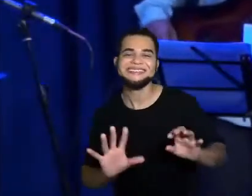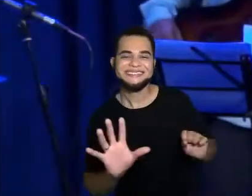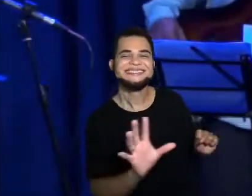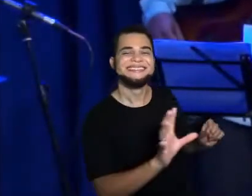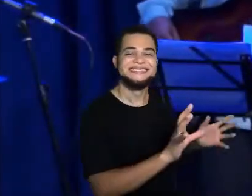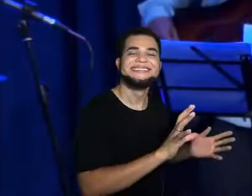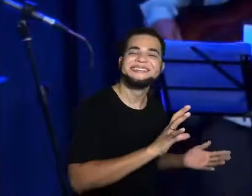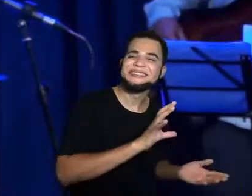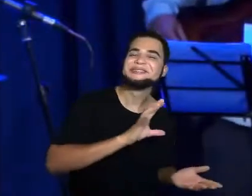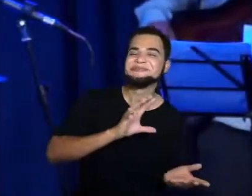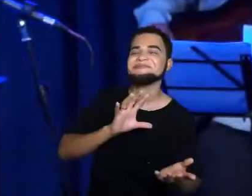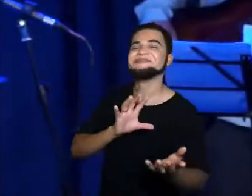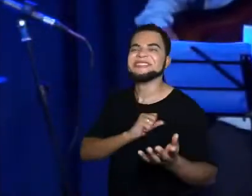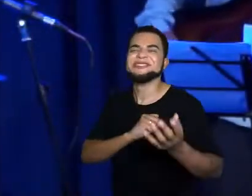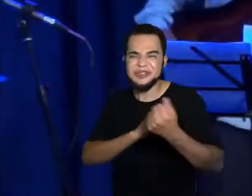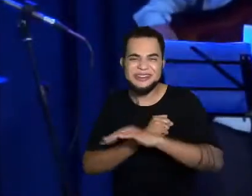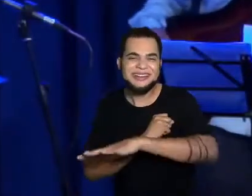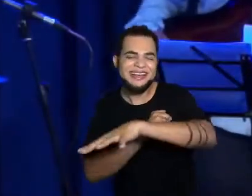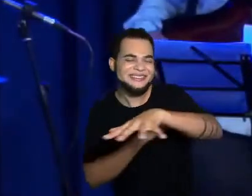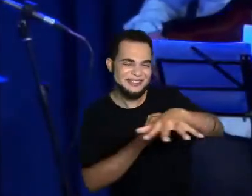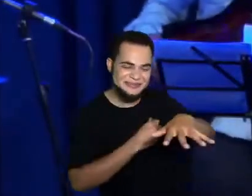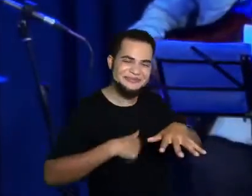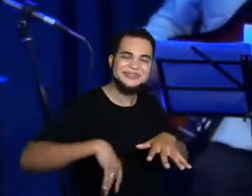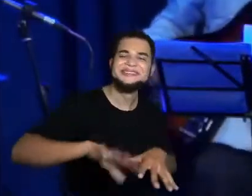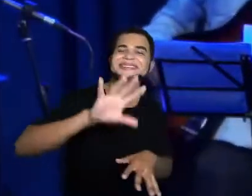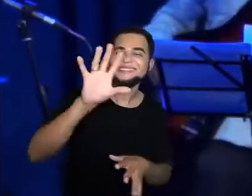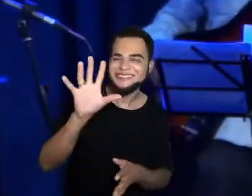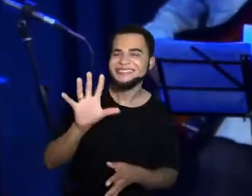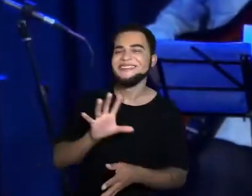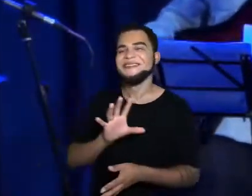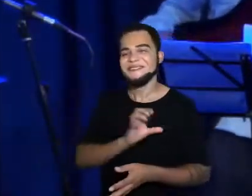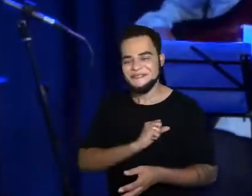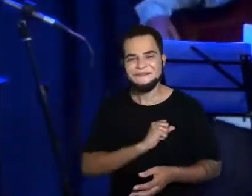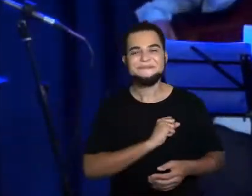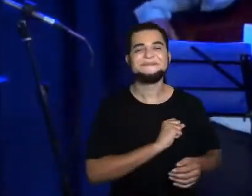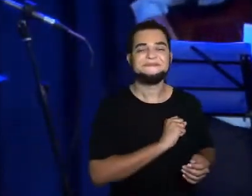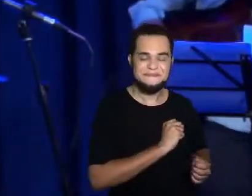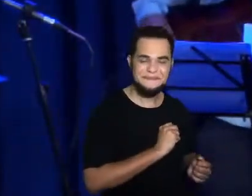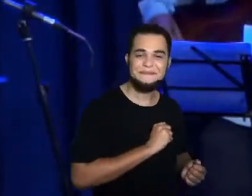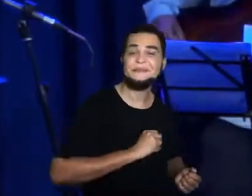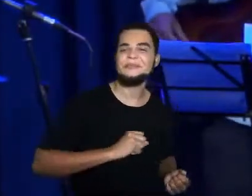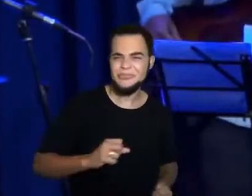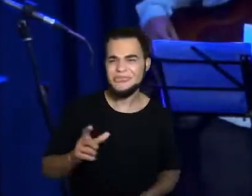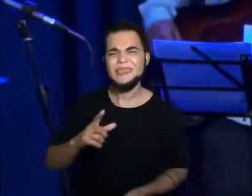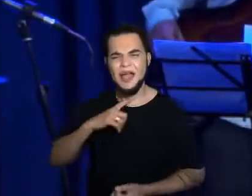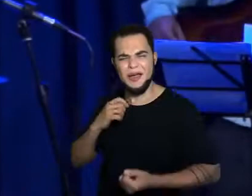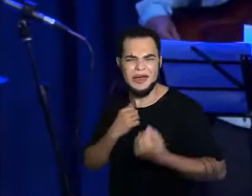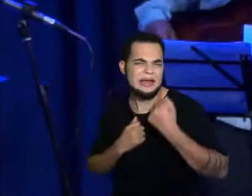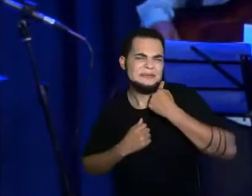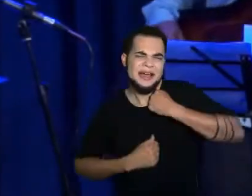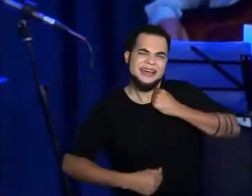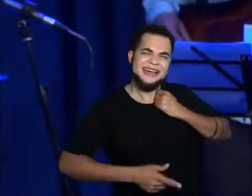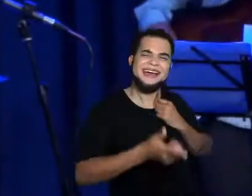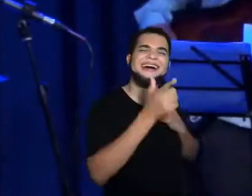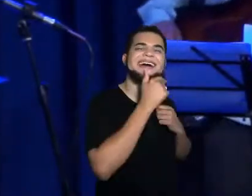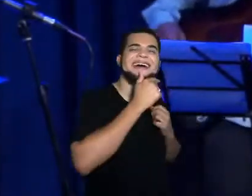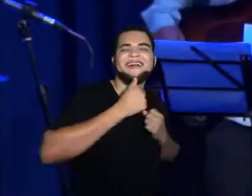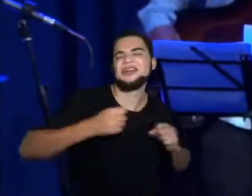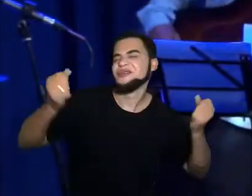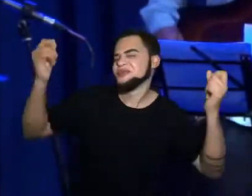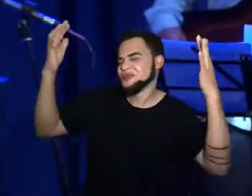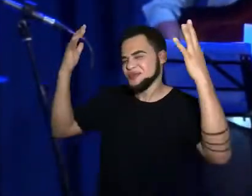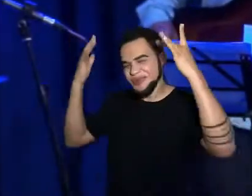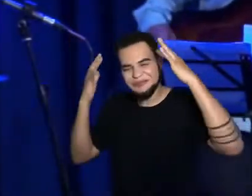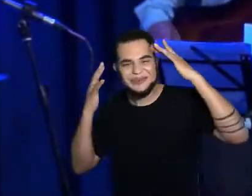Maravilhosamente clara água no lindo lago do amor. Ele tomou um banho de água fresca no